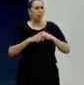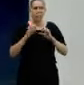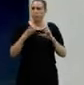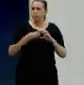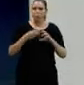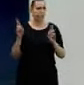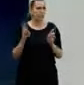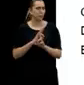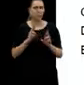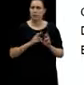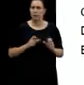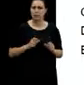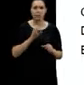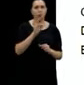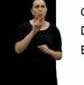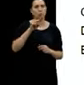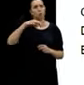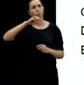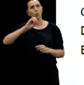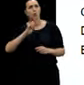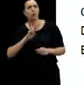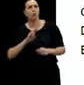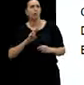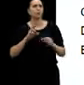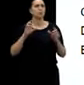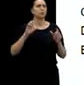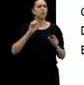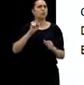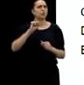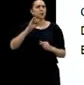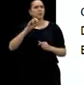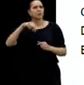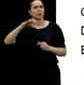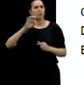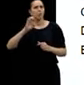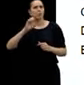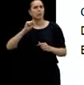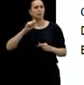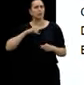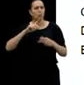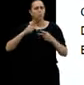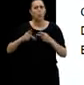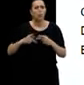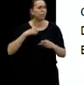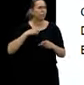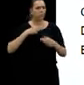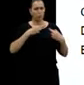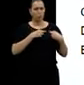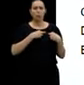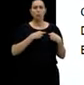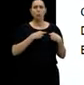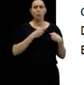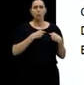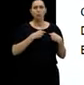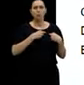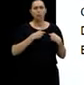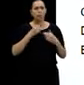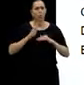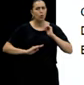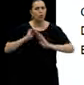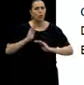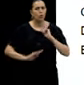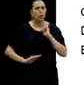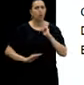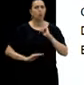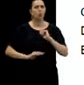relacionado ao tumor. Síntese de proteína também. As proteínas, elas vão ser responsáveis pela